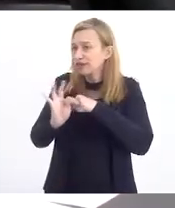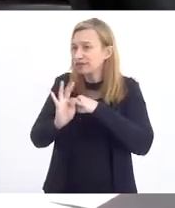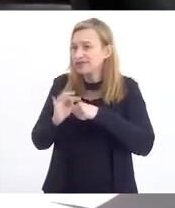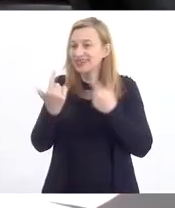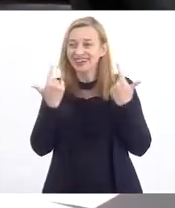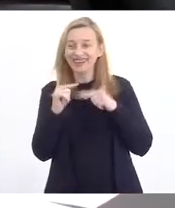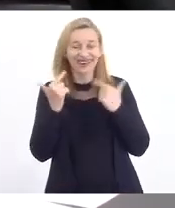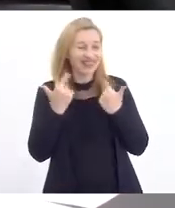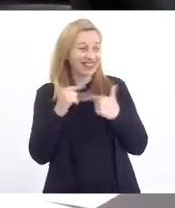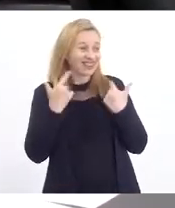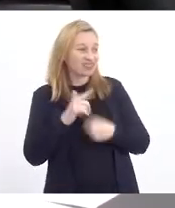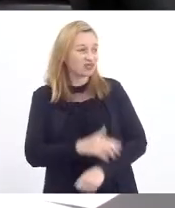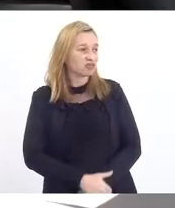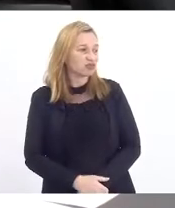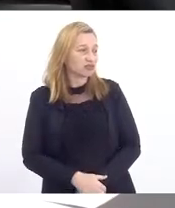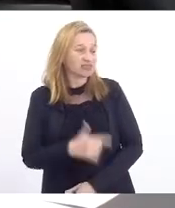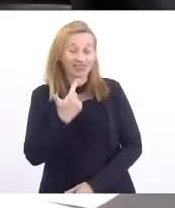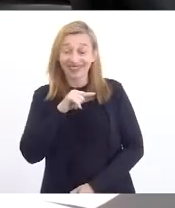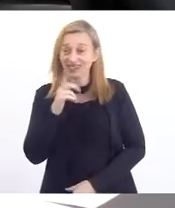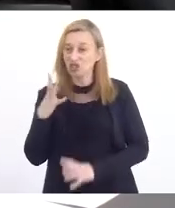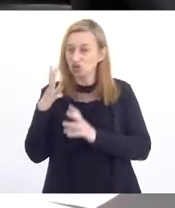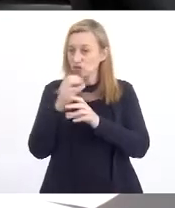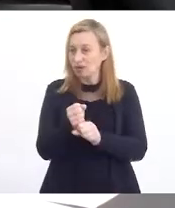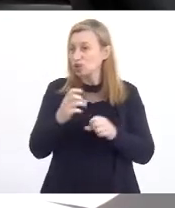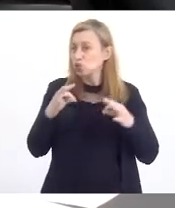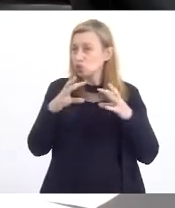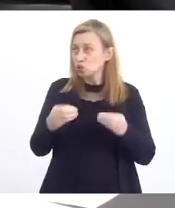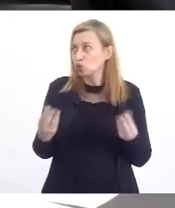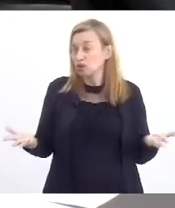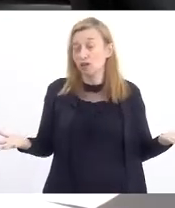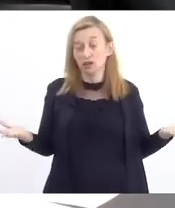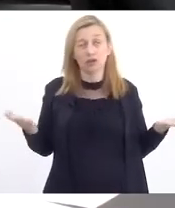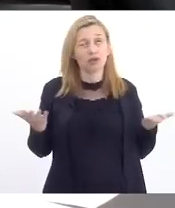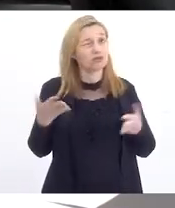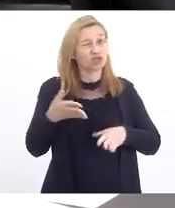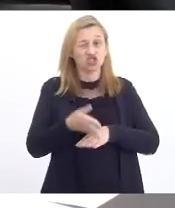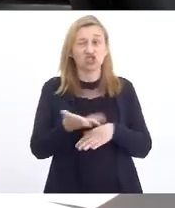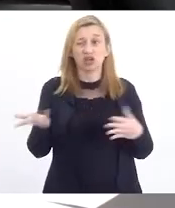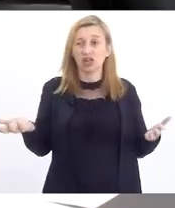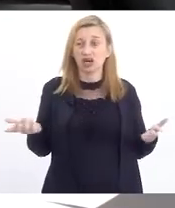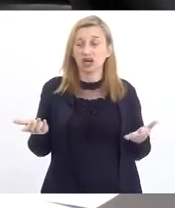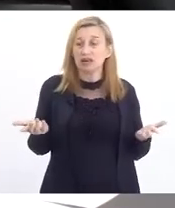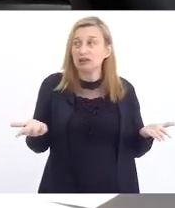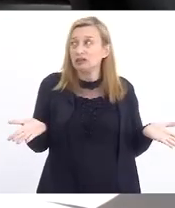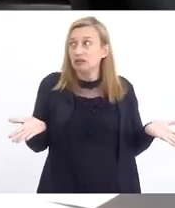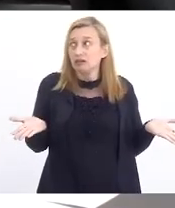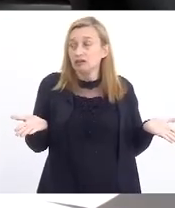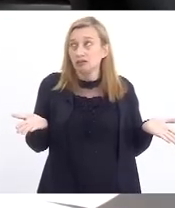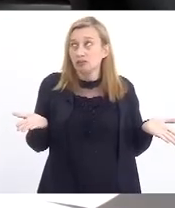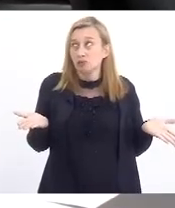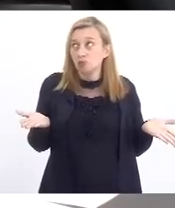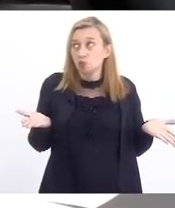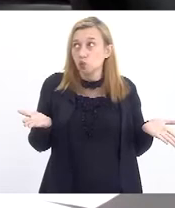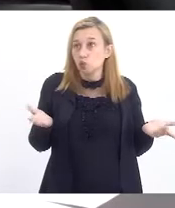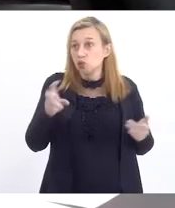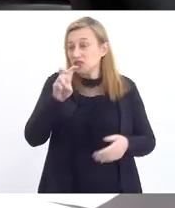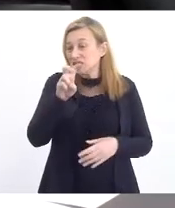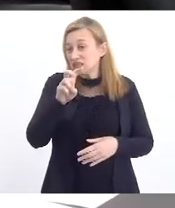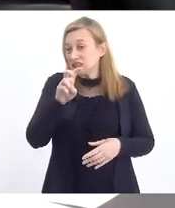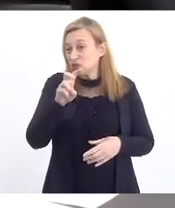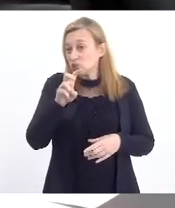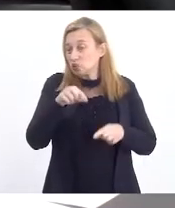rindo. Oh, se eu somar isso tudo, não vai chegar, quiçá, a 5